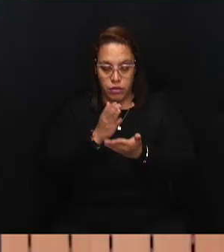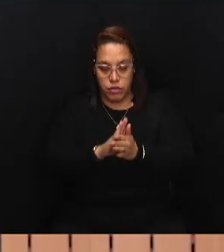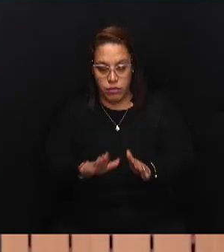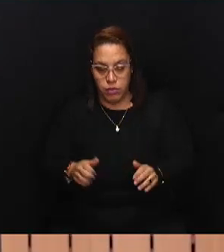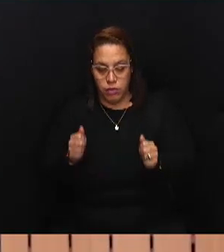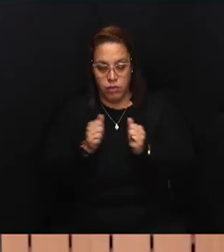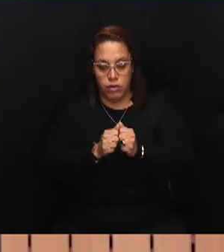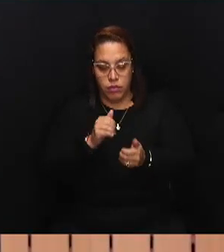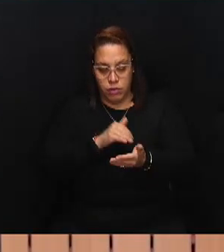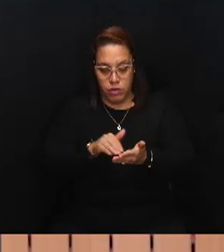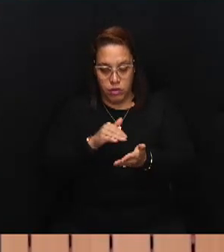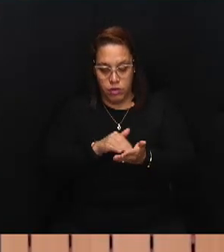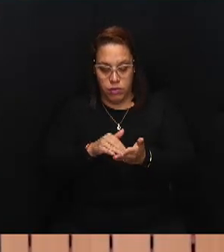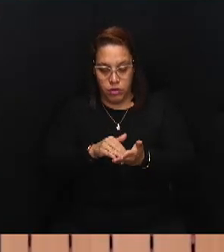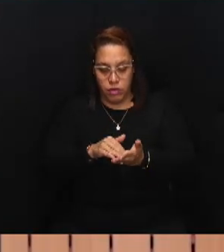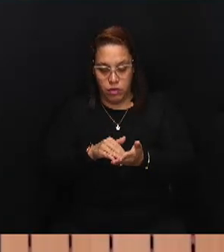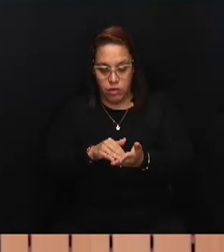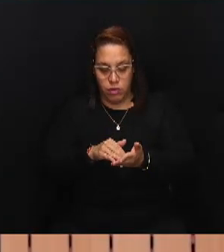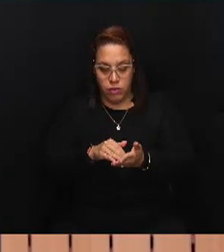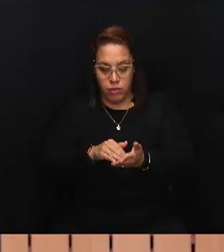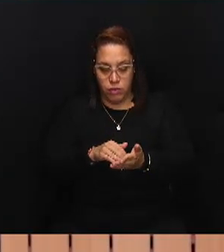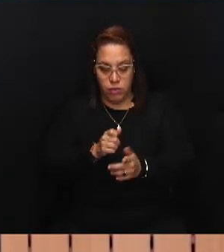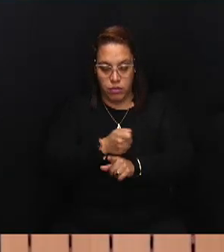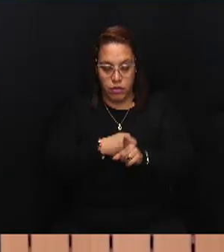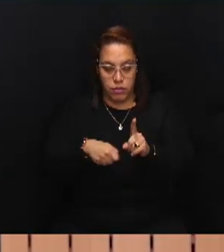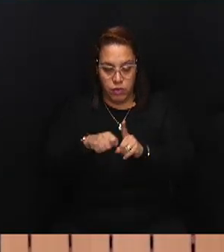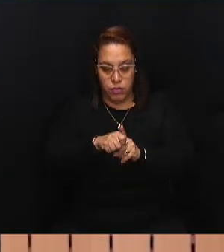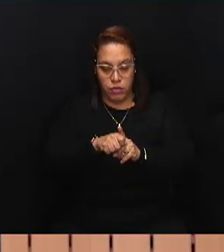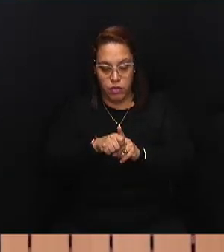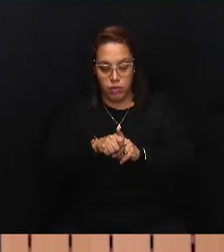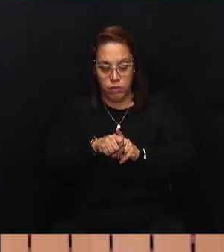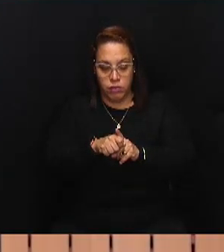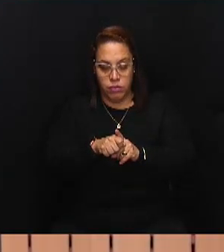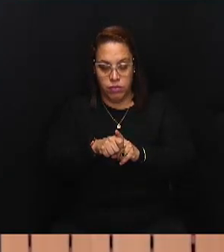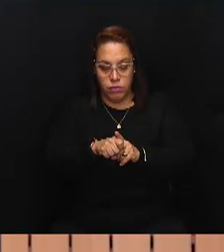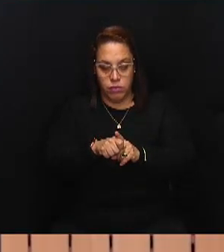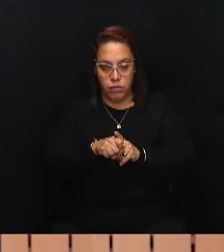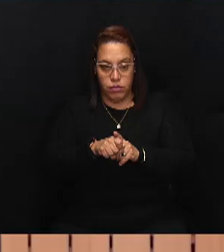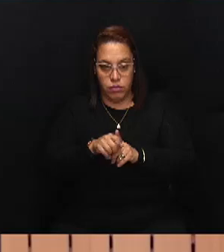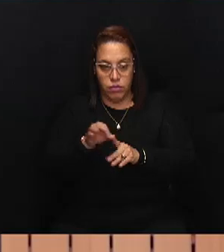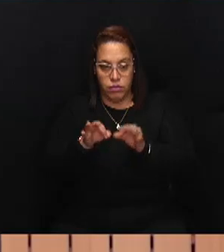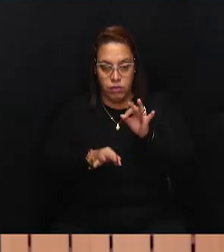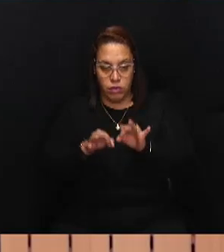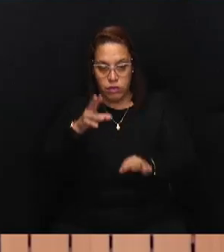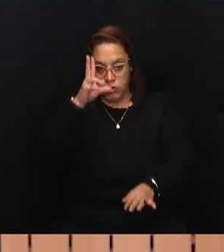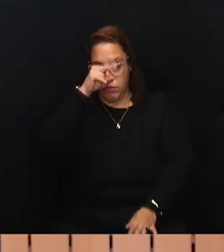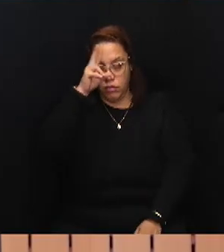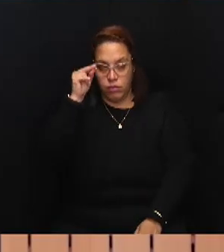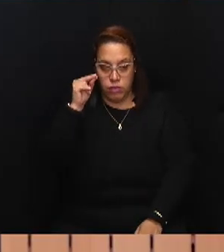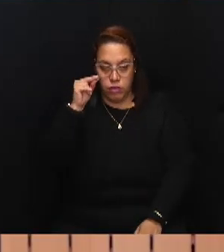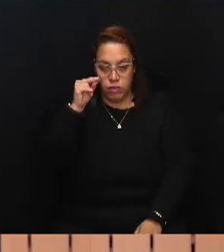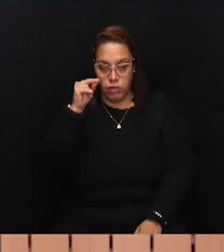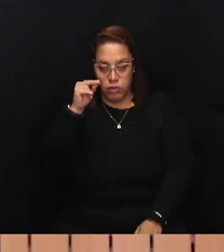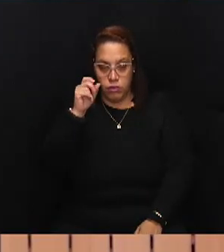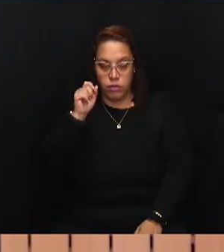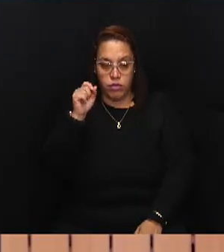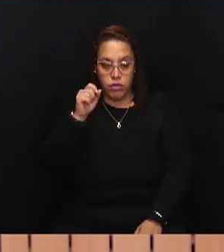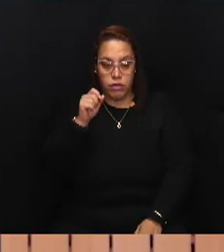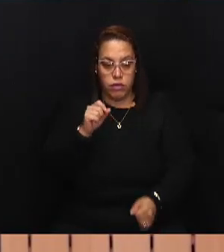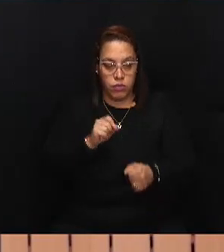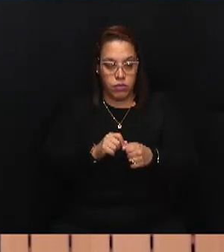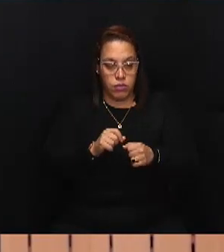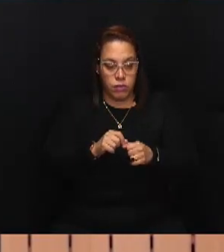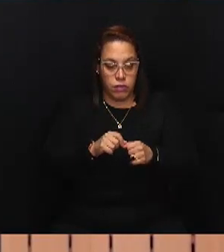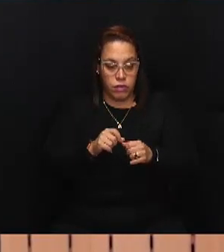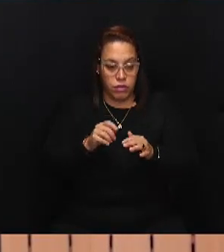à Secretaria de Assistência e o Departamento Jurídico da Prefeitura de fazer a última